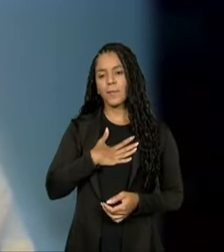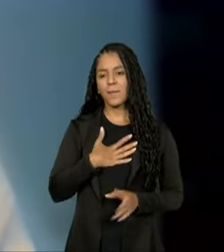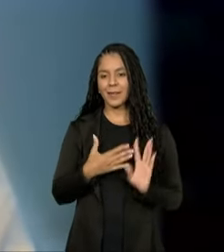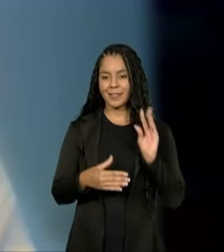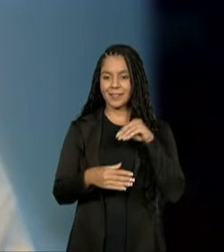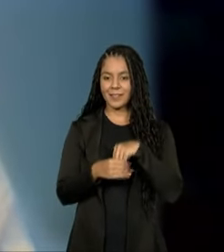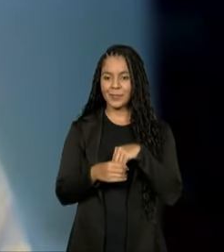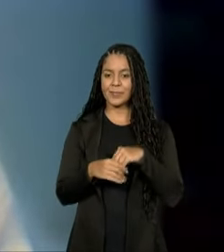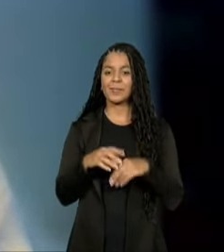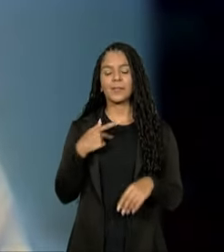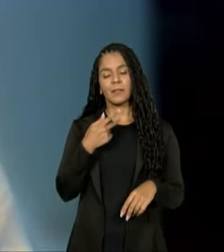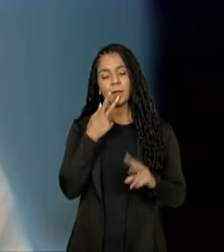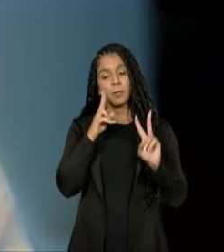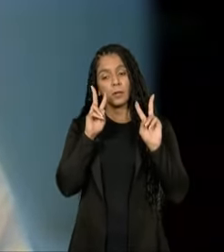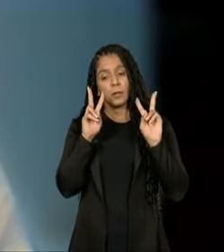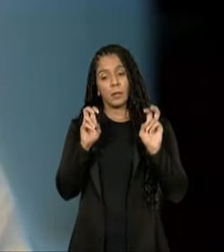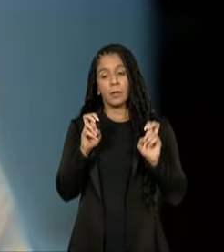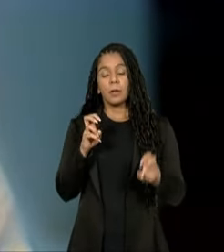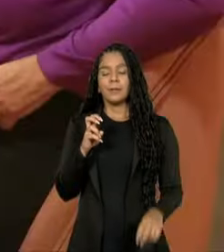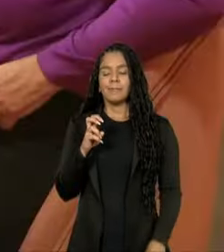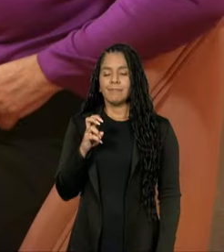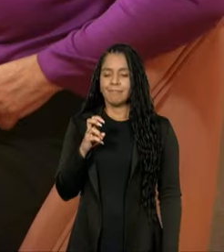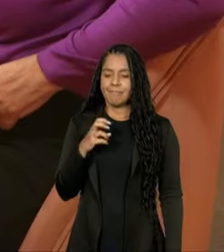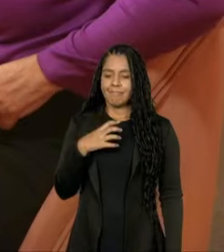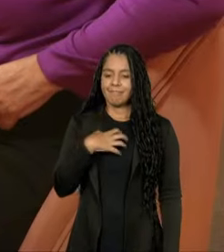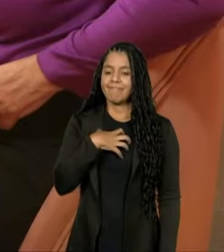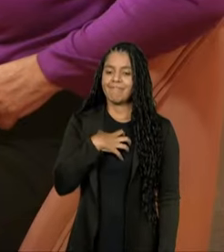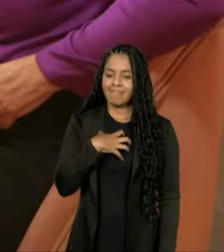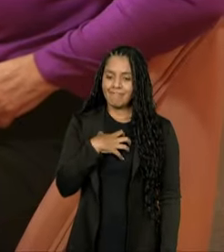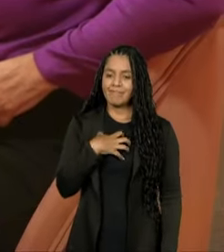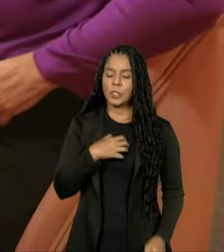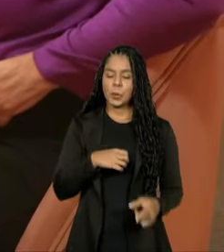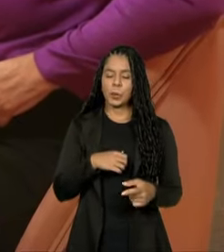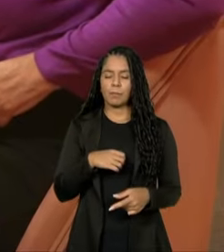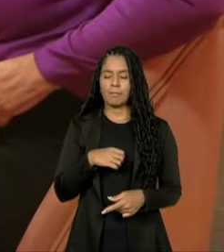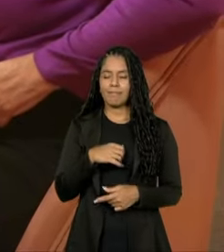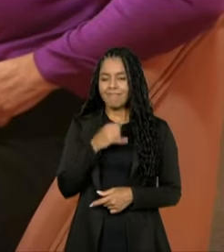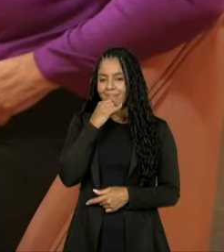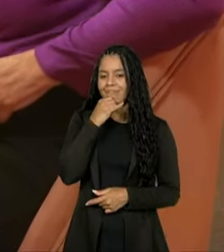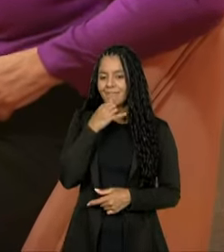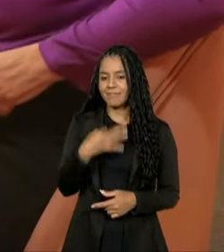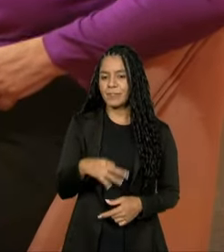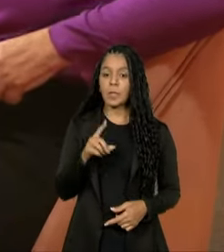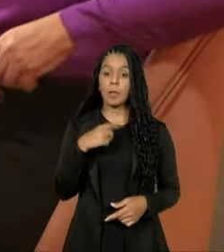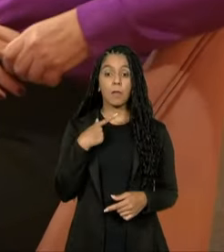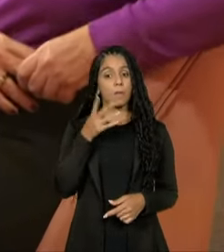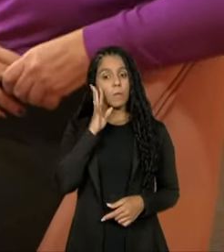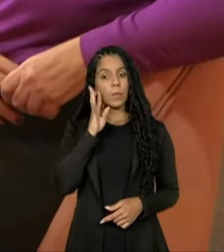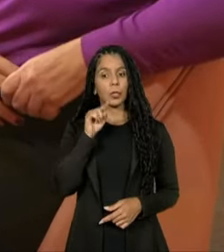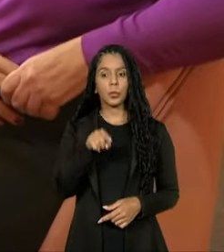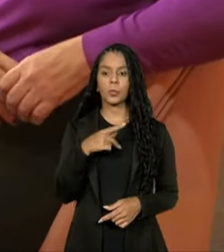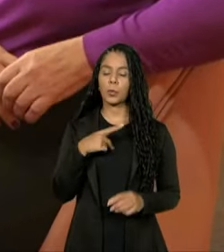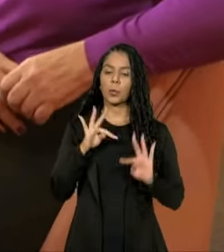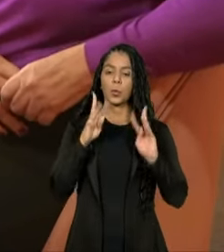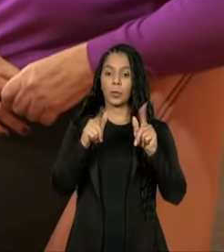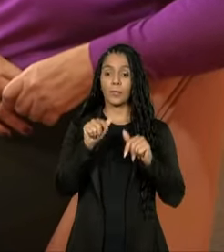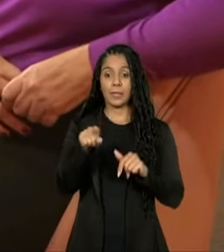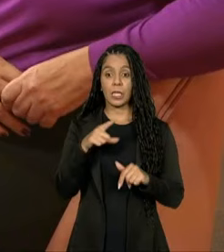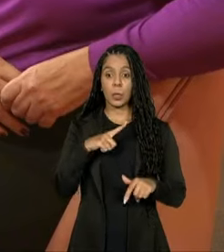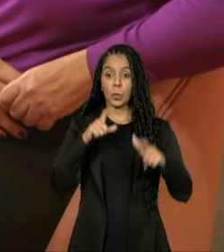embora para falar de um assunto muito duro, né? Eu imagino que para você, como para todos nós, mas para você que estava ali em